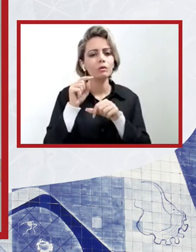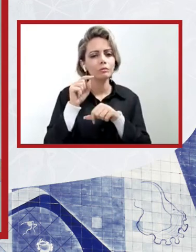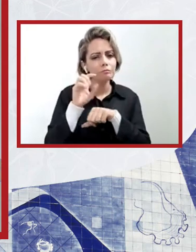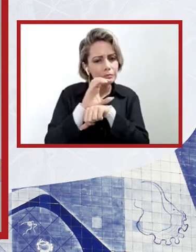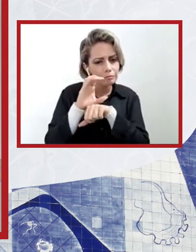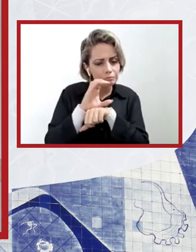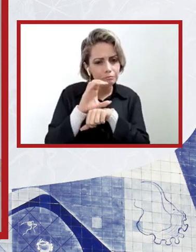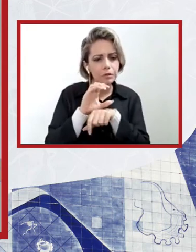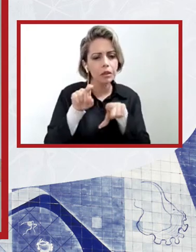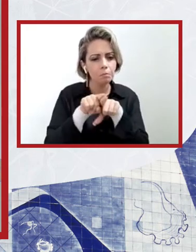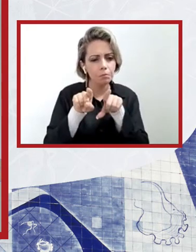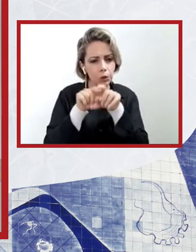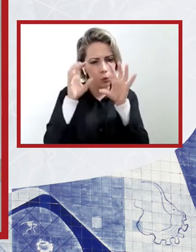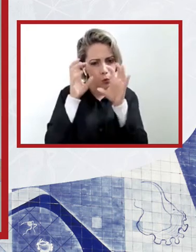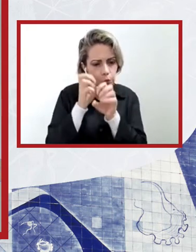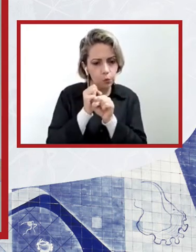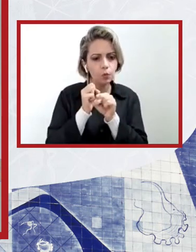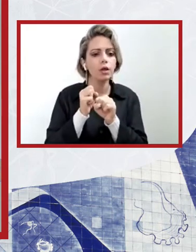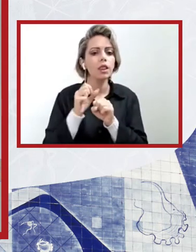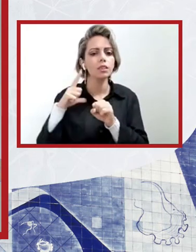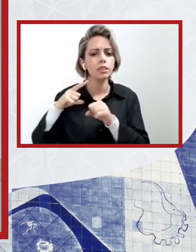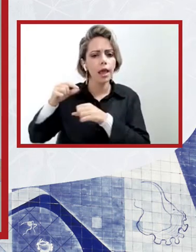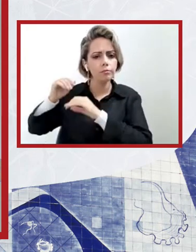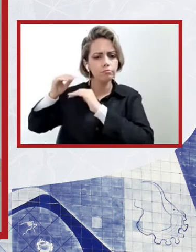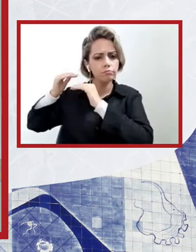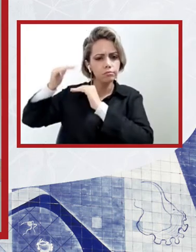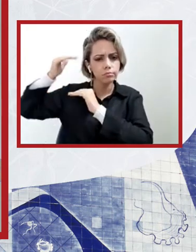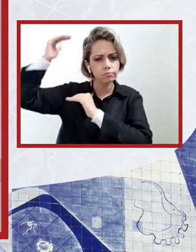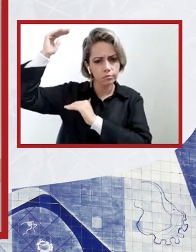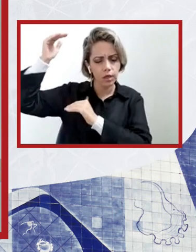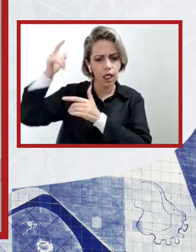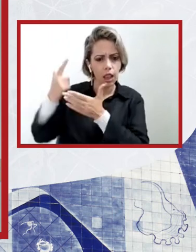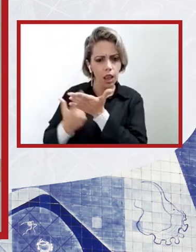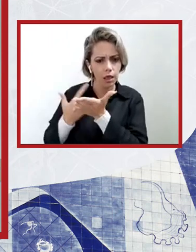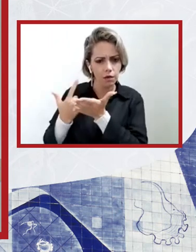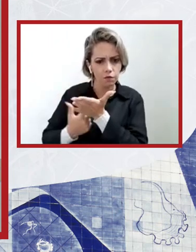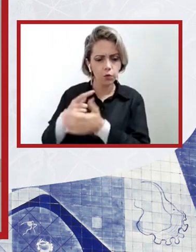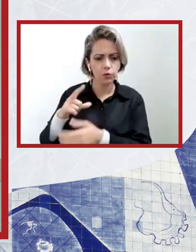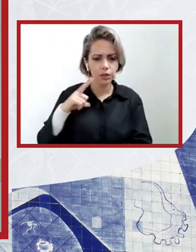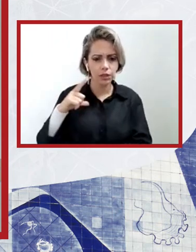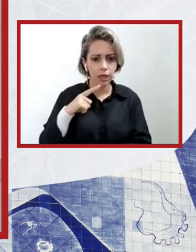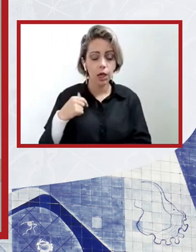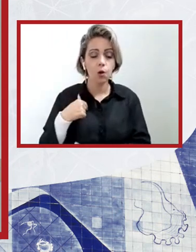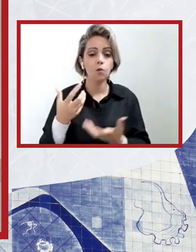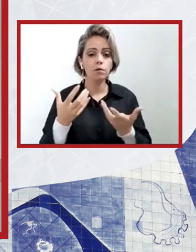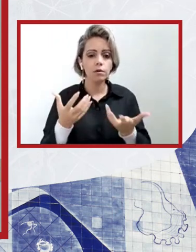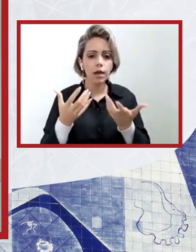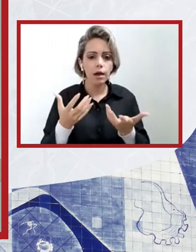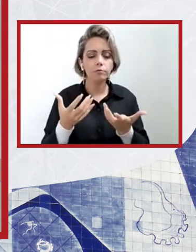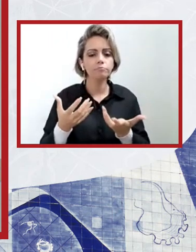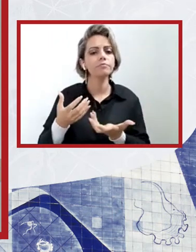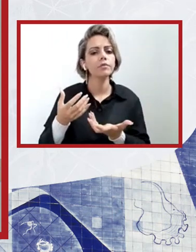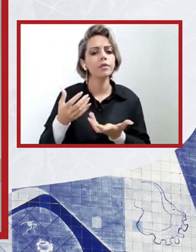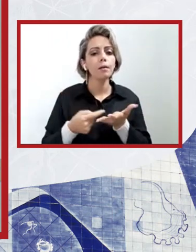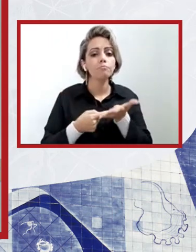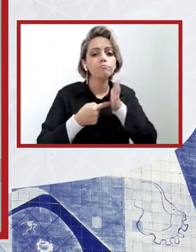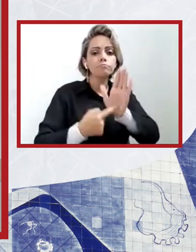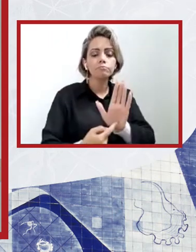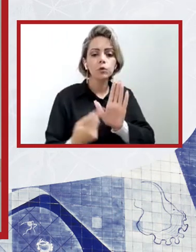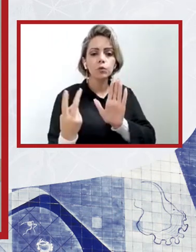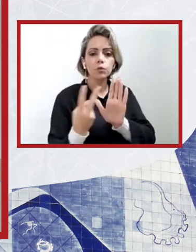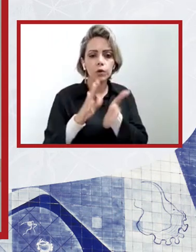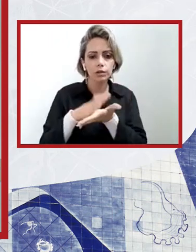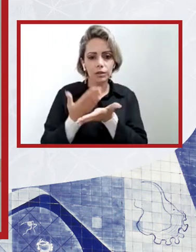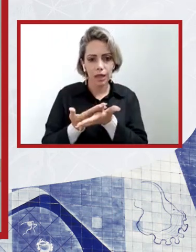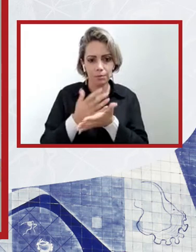da minha casa, tenho uma estante de livros aqui atrás de mim. E gostaria de apresentar para vocês os nossos intérpretes de Libras